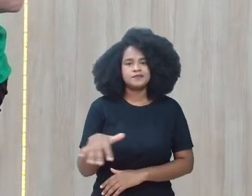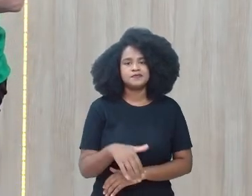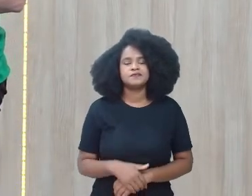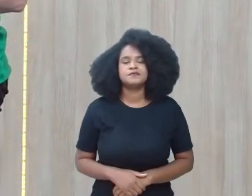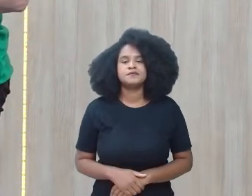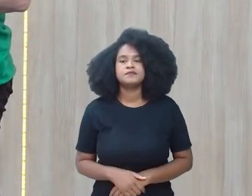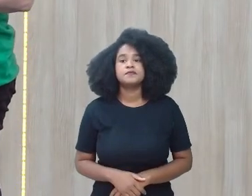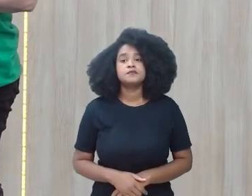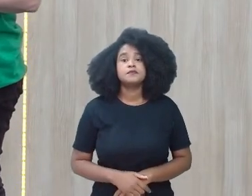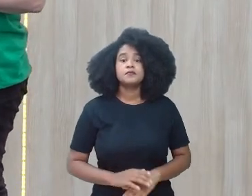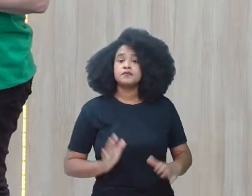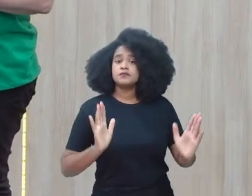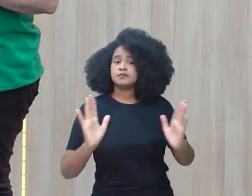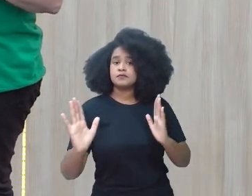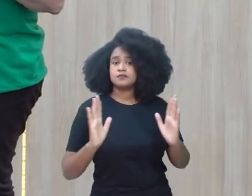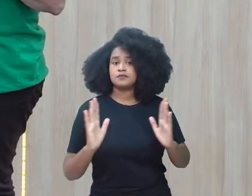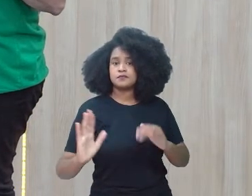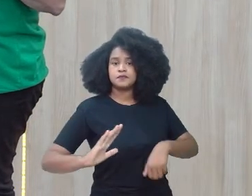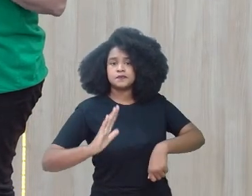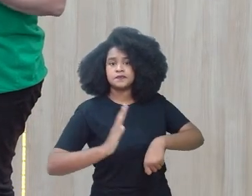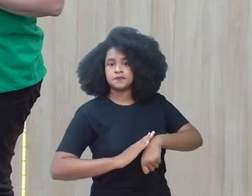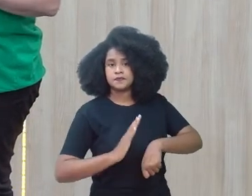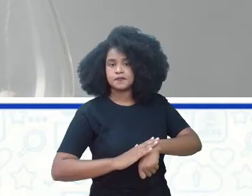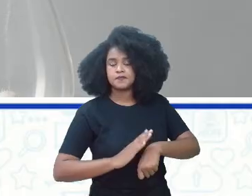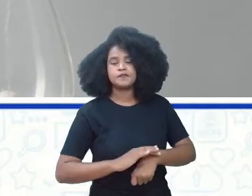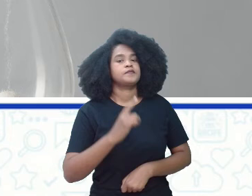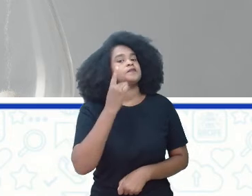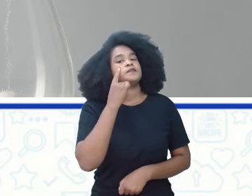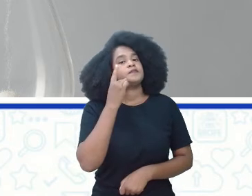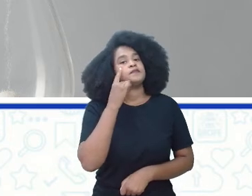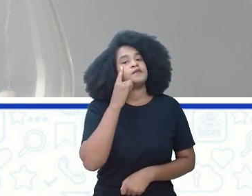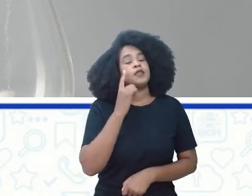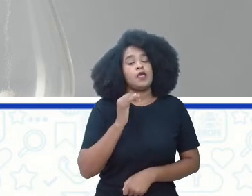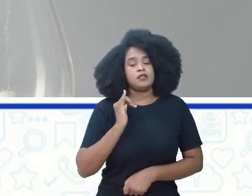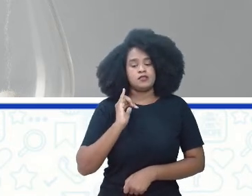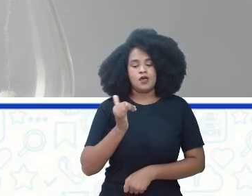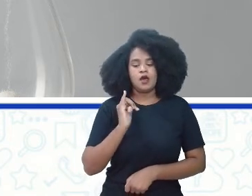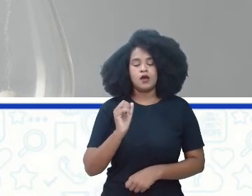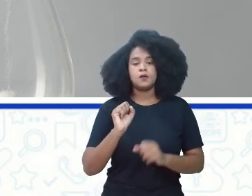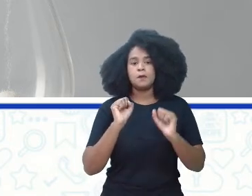O tempo. O narrador pode se posicionar de diferentes